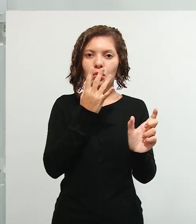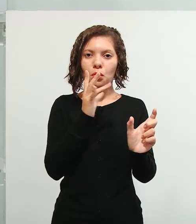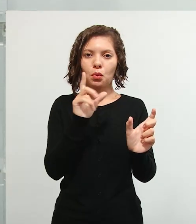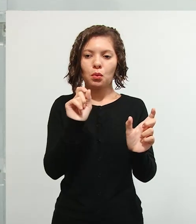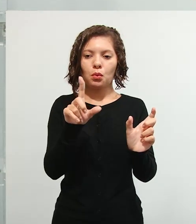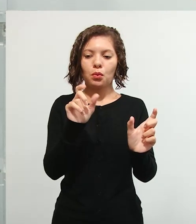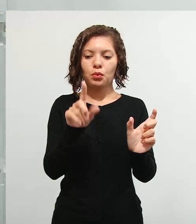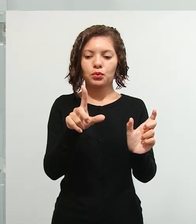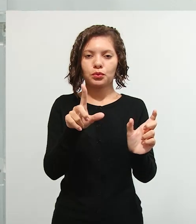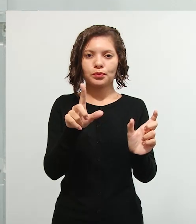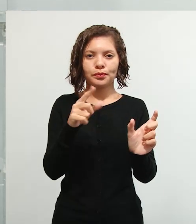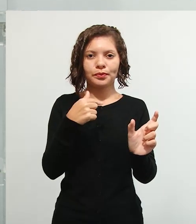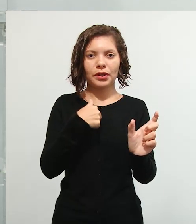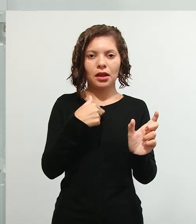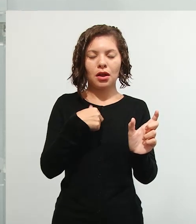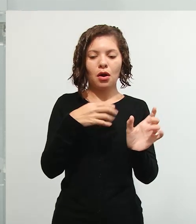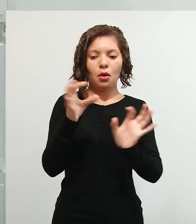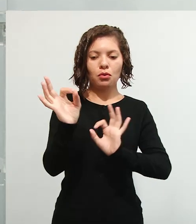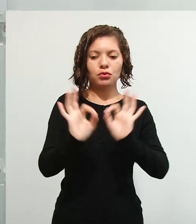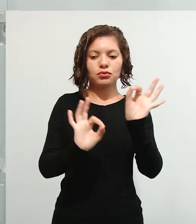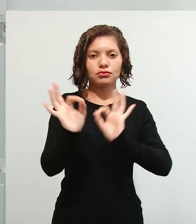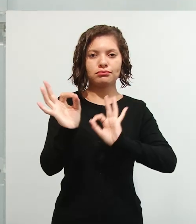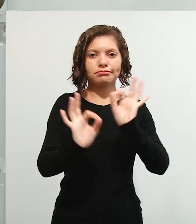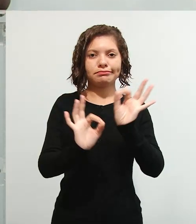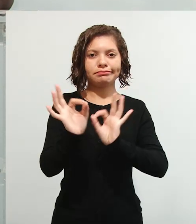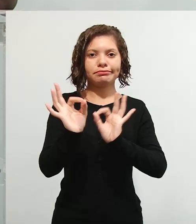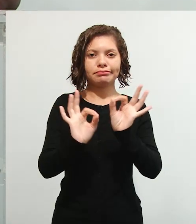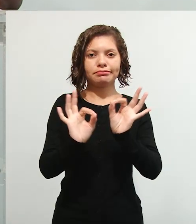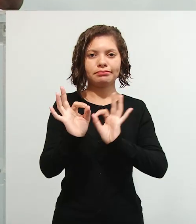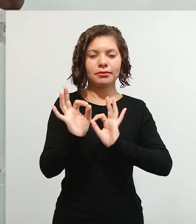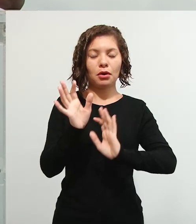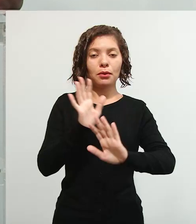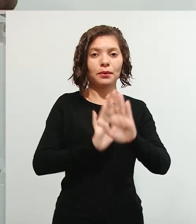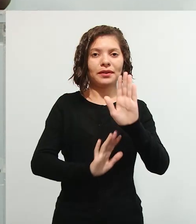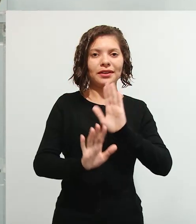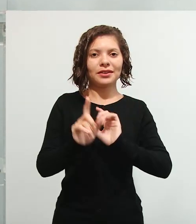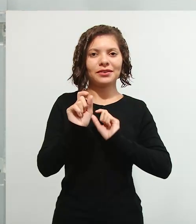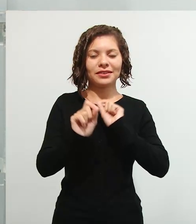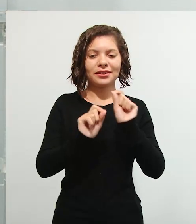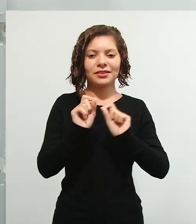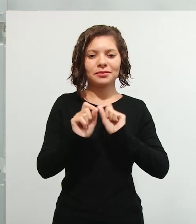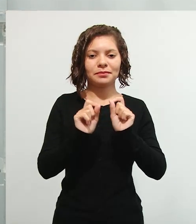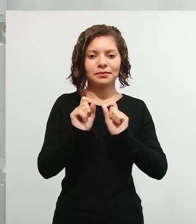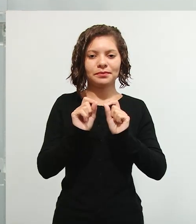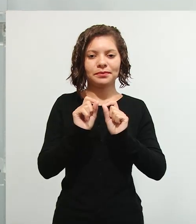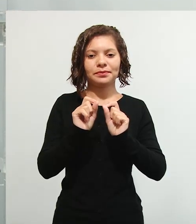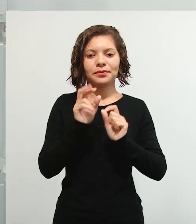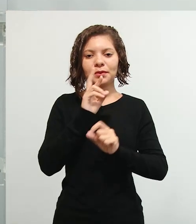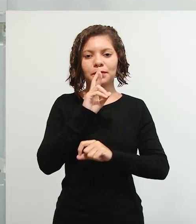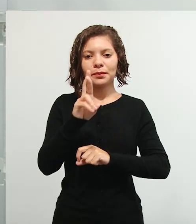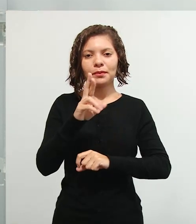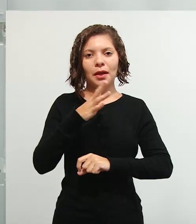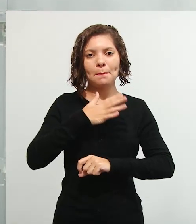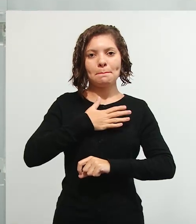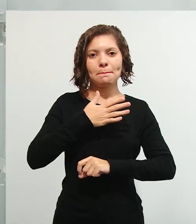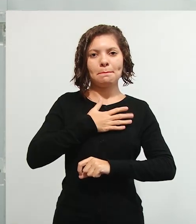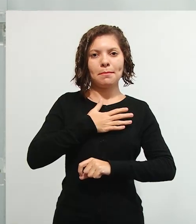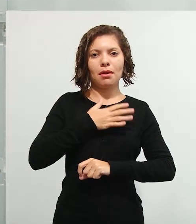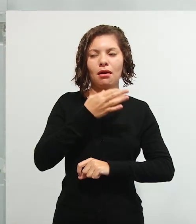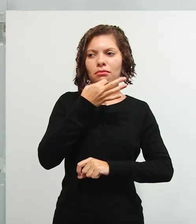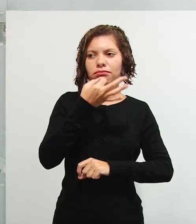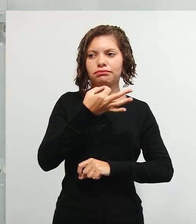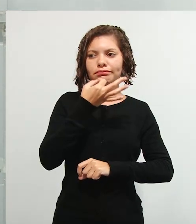Eu tomei o cuidado aqui de, ao fazer esta ou aquela afirmação, essa afirmação não ser um resultado da